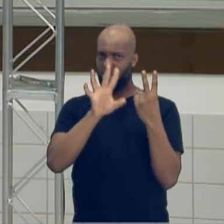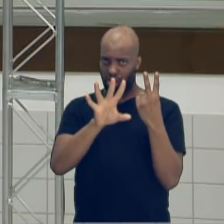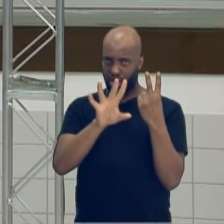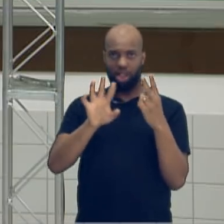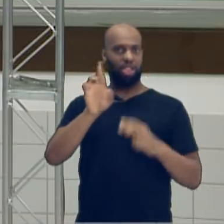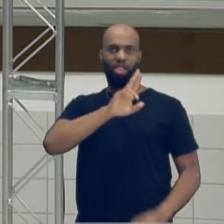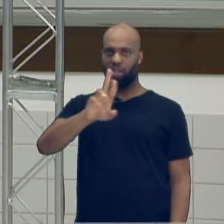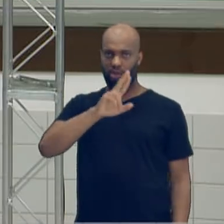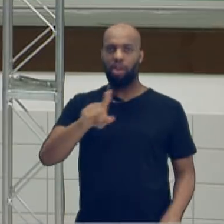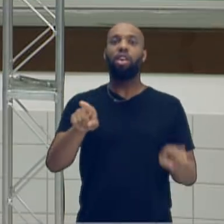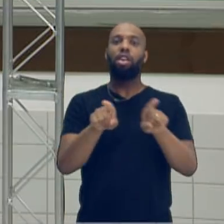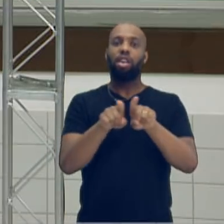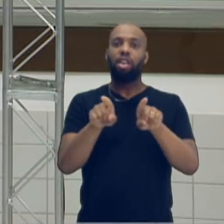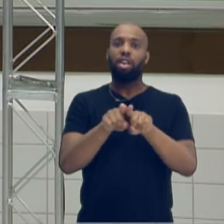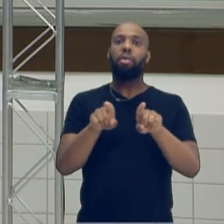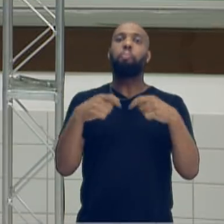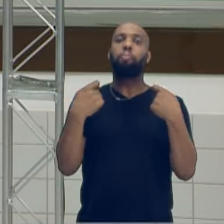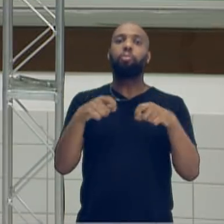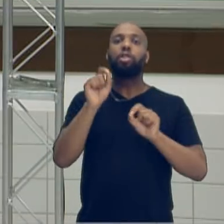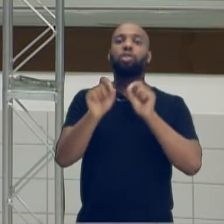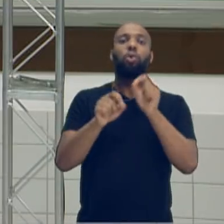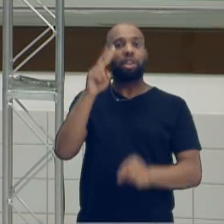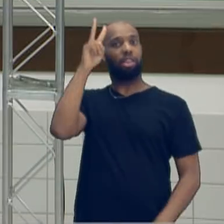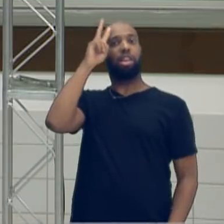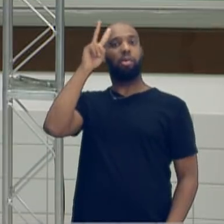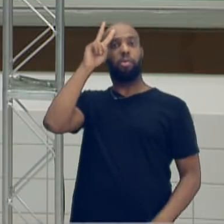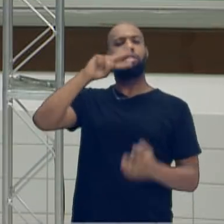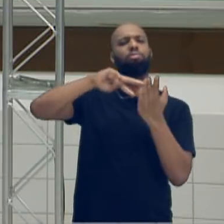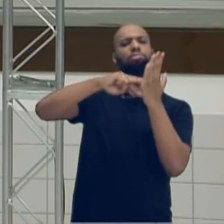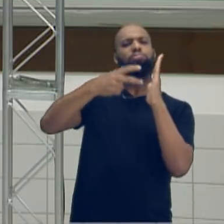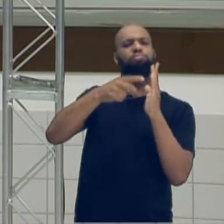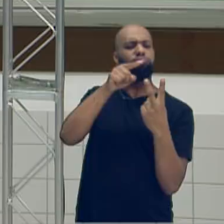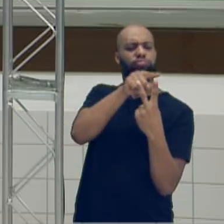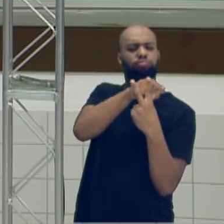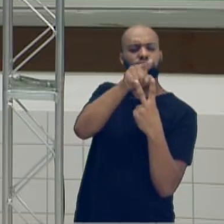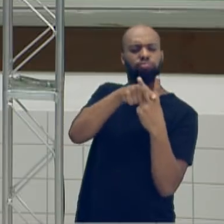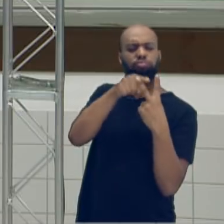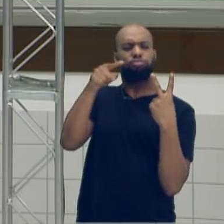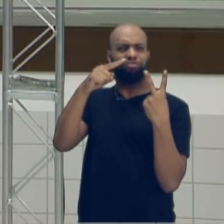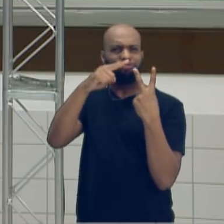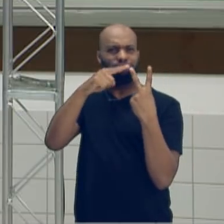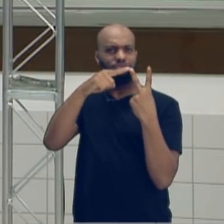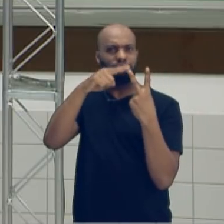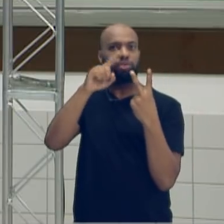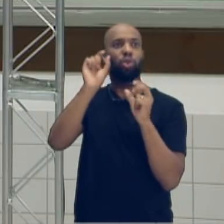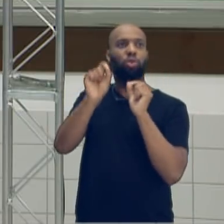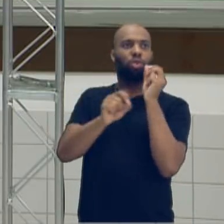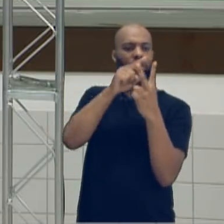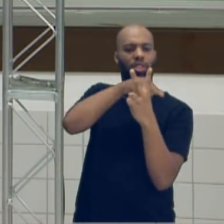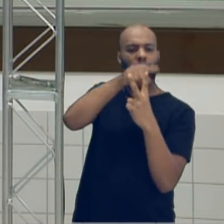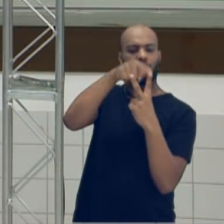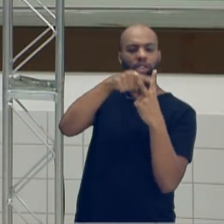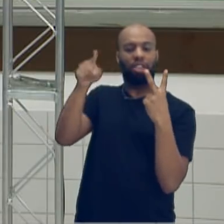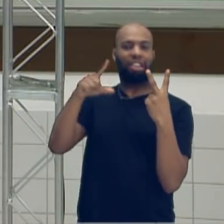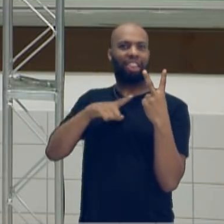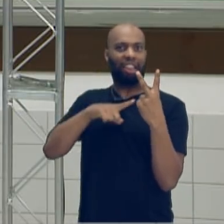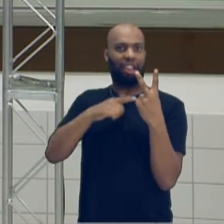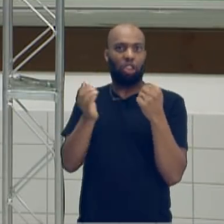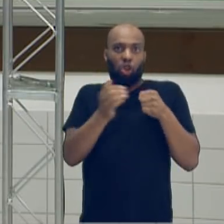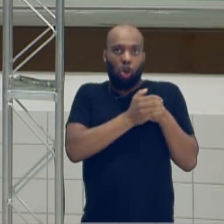precisamos lembrar tanto do significado da raiz, nesse caso nós temos uma raiz quadrada, e também lembrar